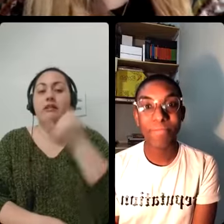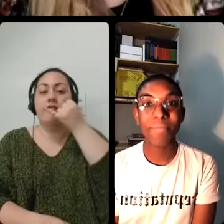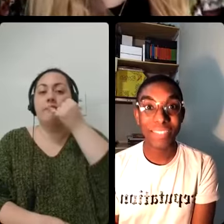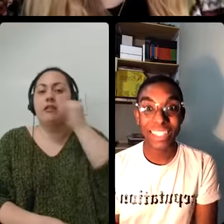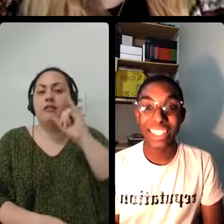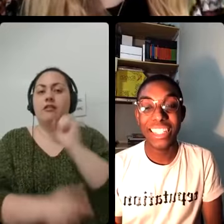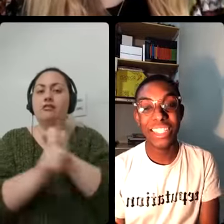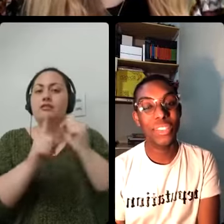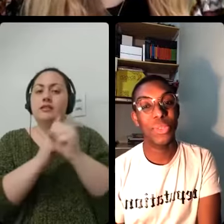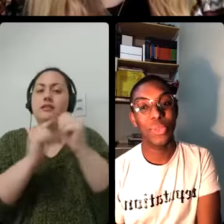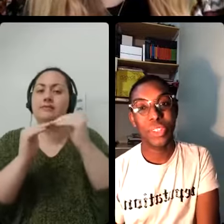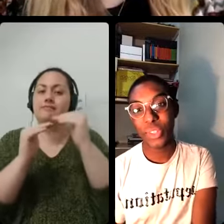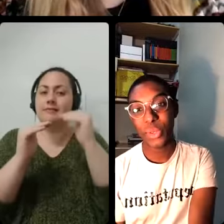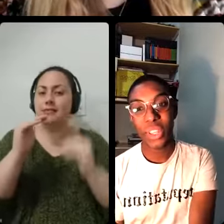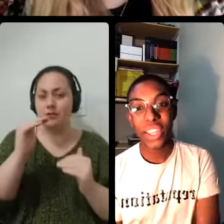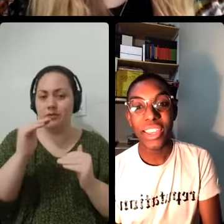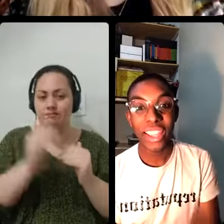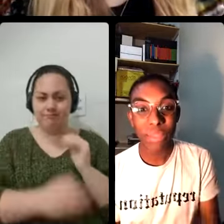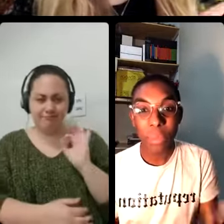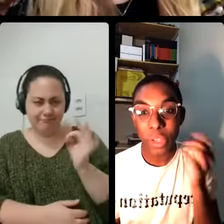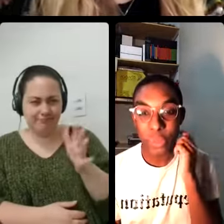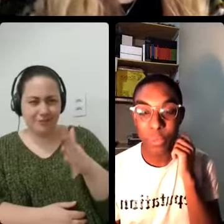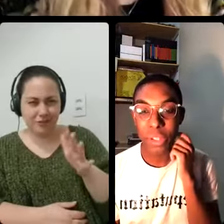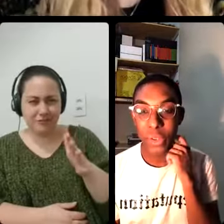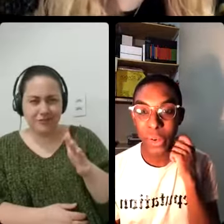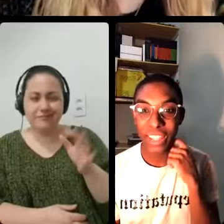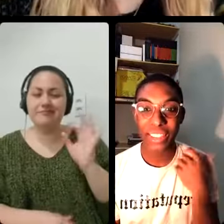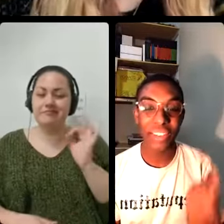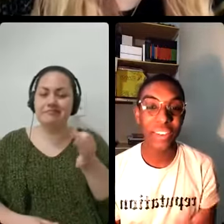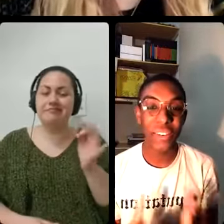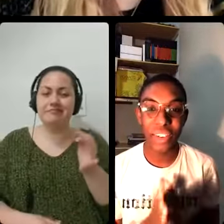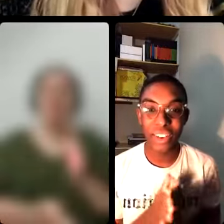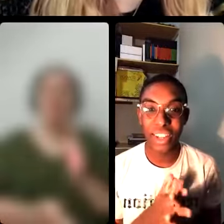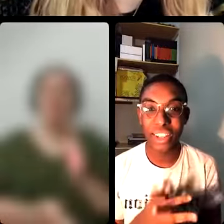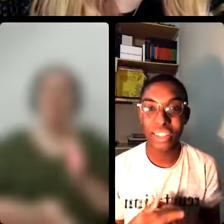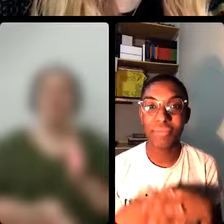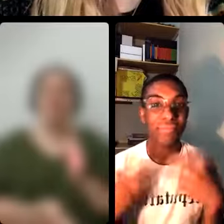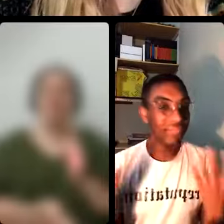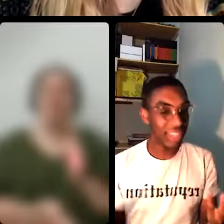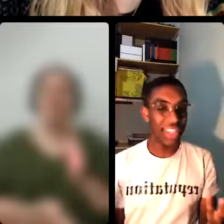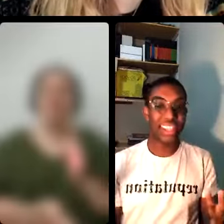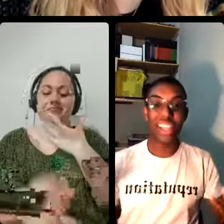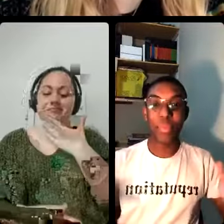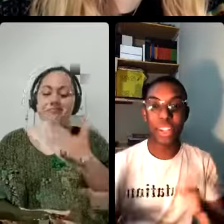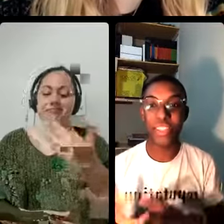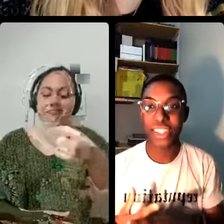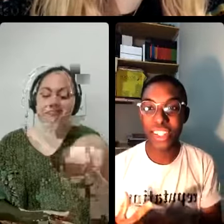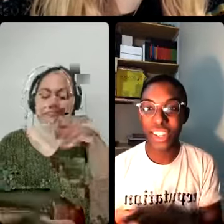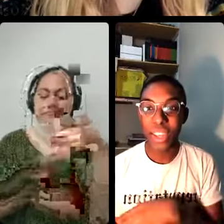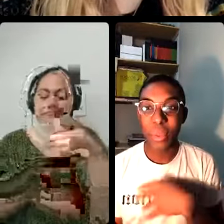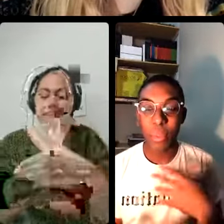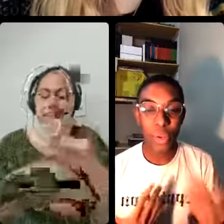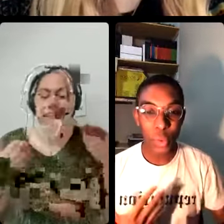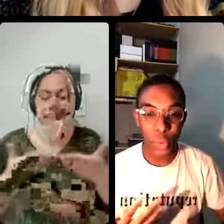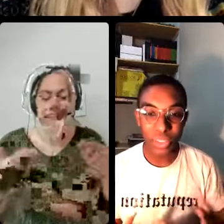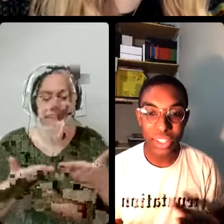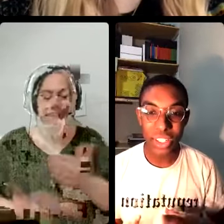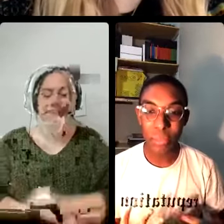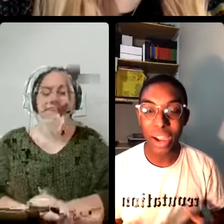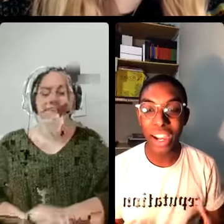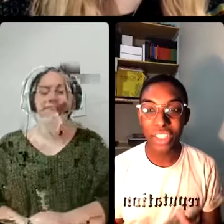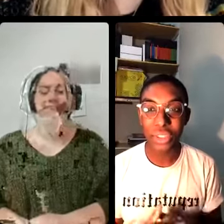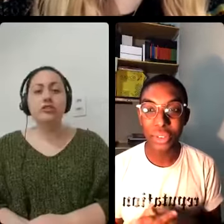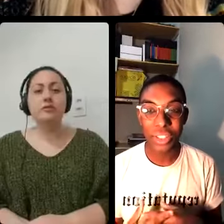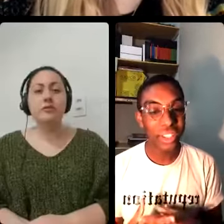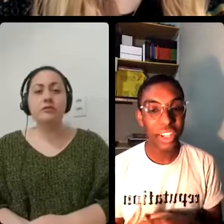Carlos? Isso, isso. E aí também pedir para o pessoal que está entrando agora, né, que quem quiser pode fazer perguntas